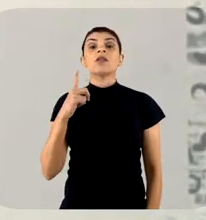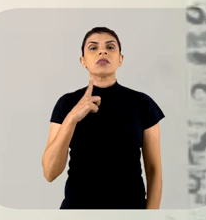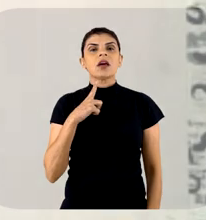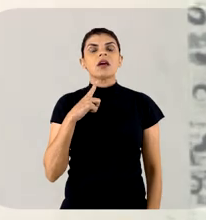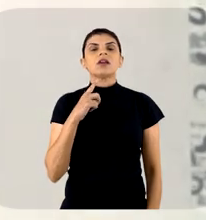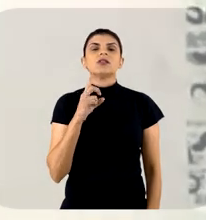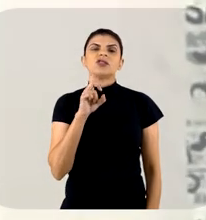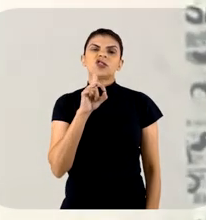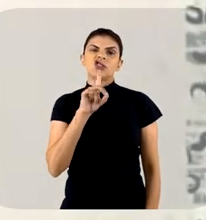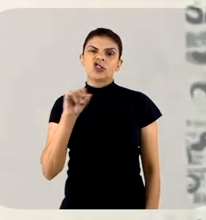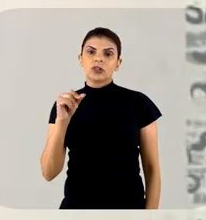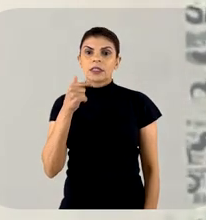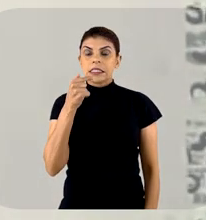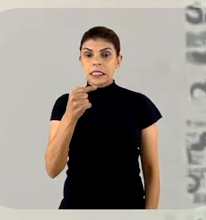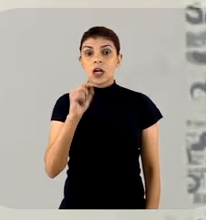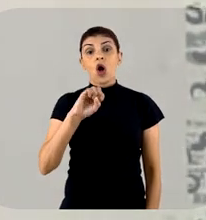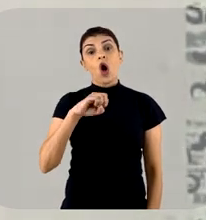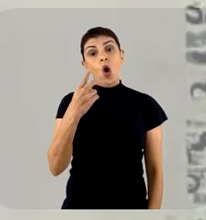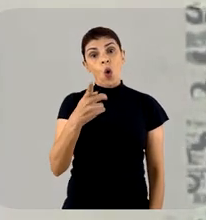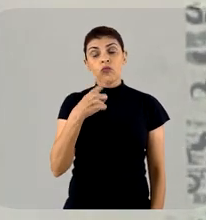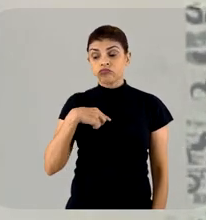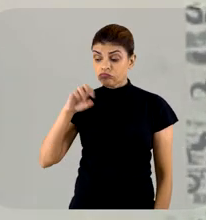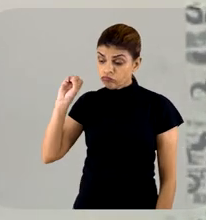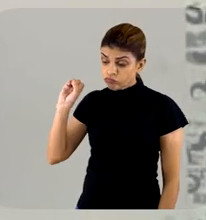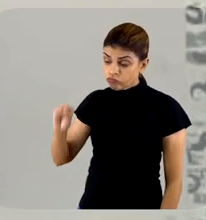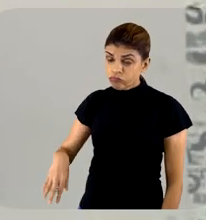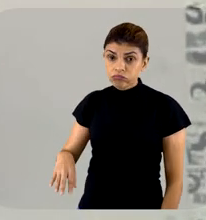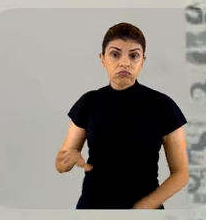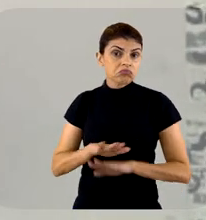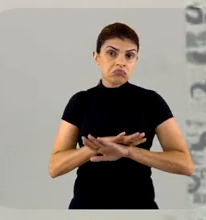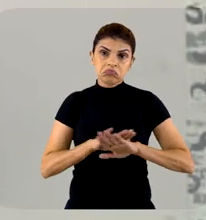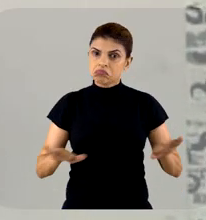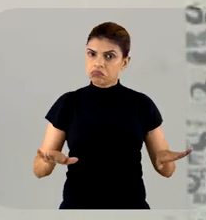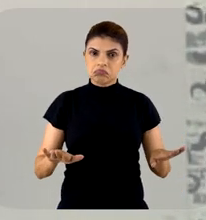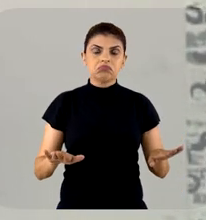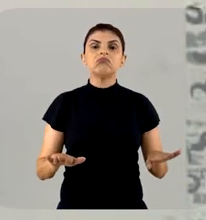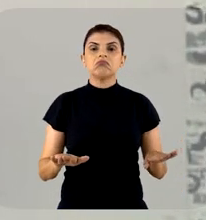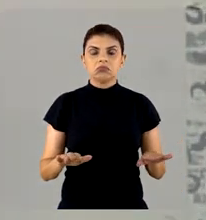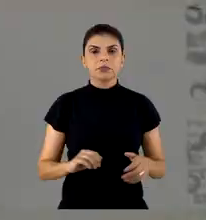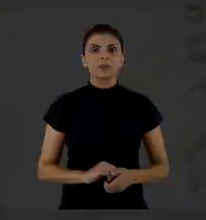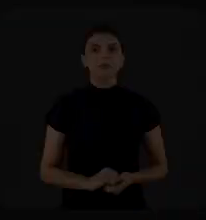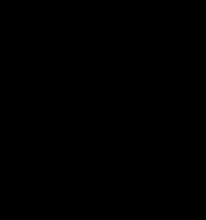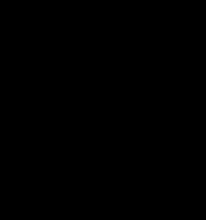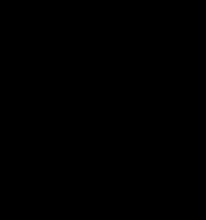dias, ou até mesmo descartá-la no caso se ela não tiver mais em operacionalidade.